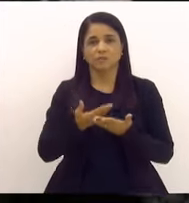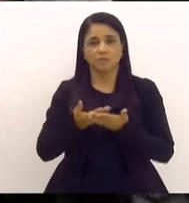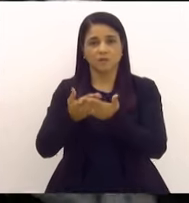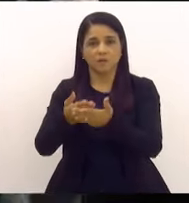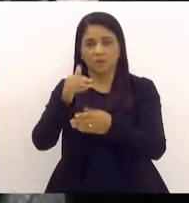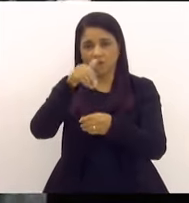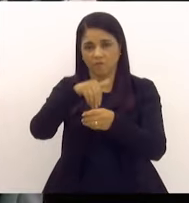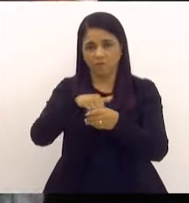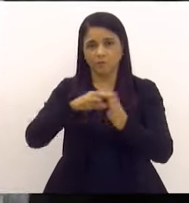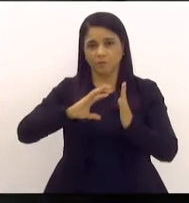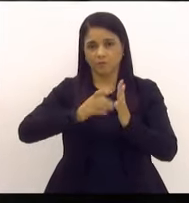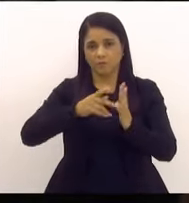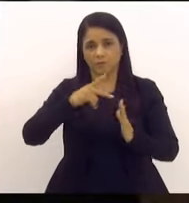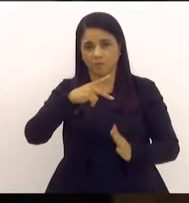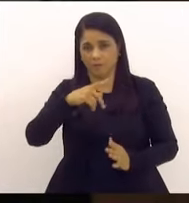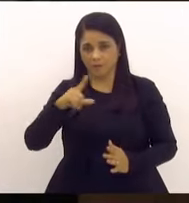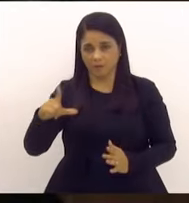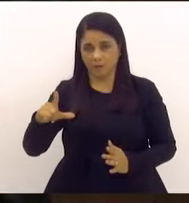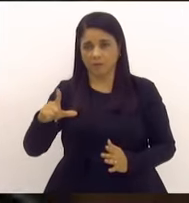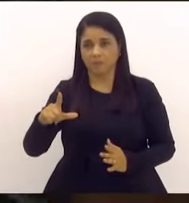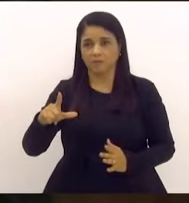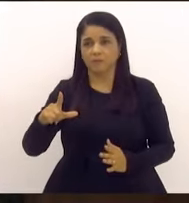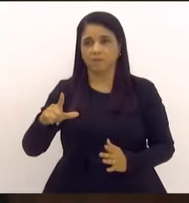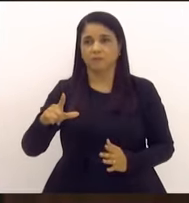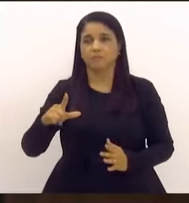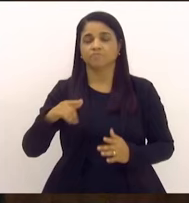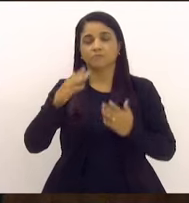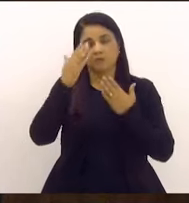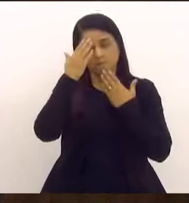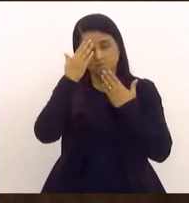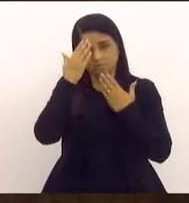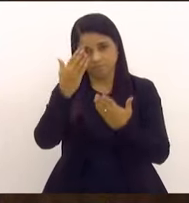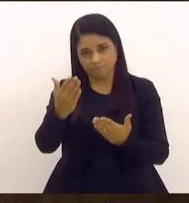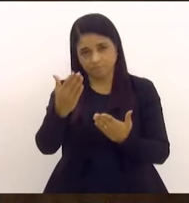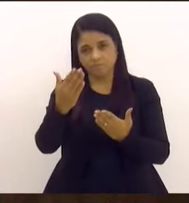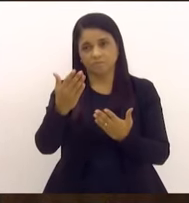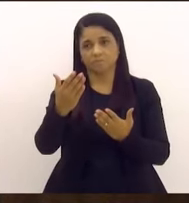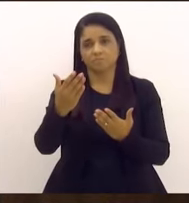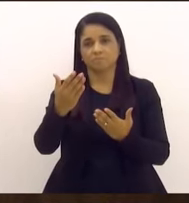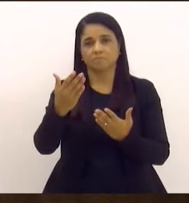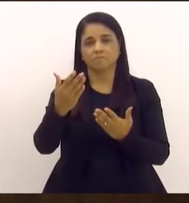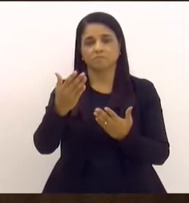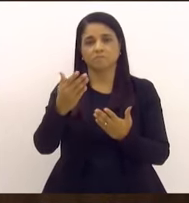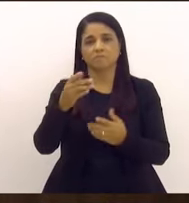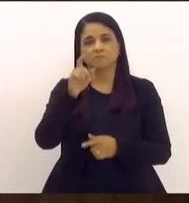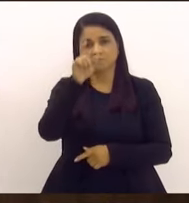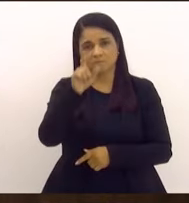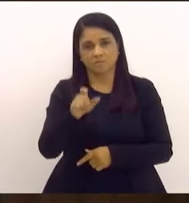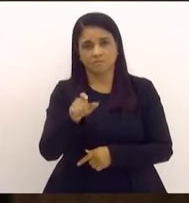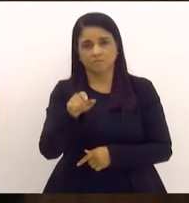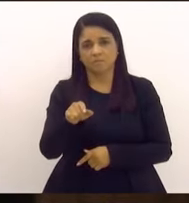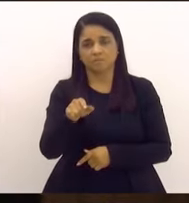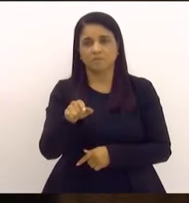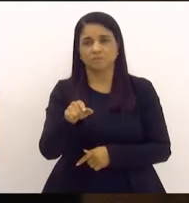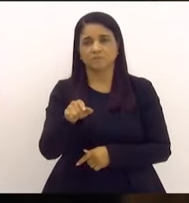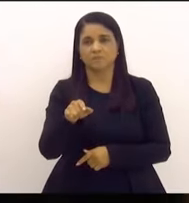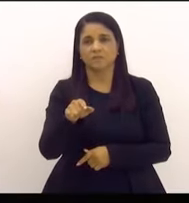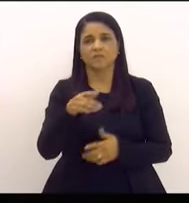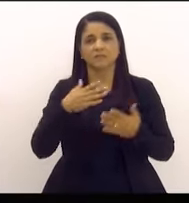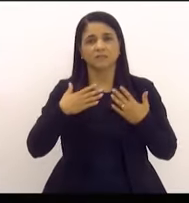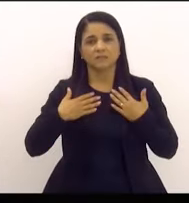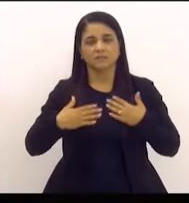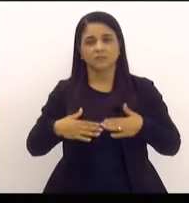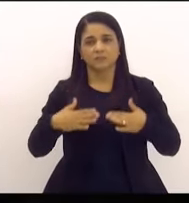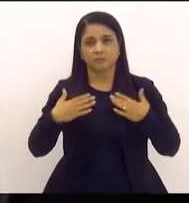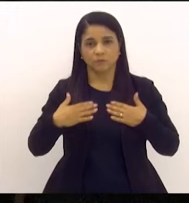PL, eu gostaria de agradecer a Vossa Excelência por ter